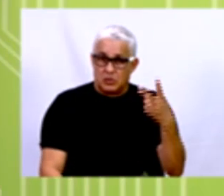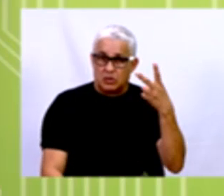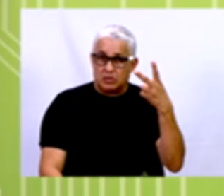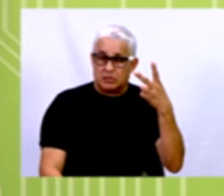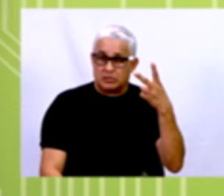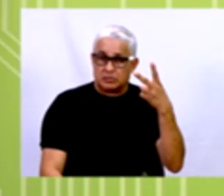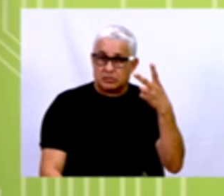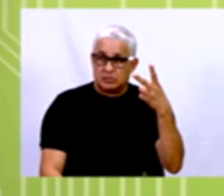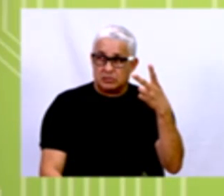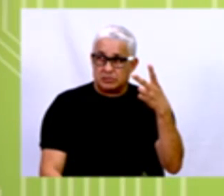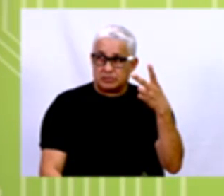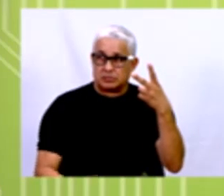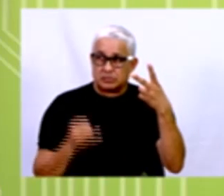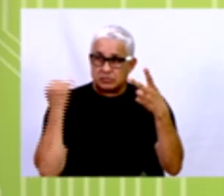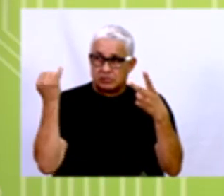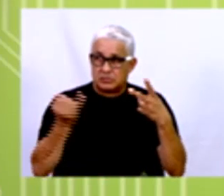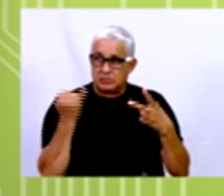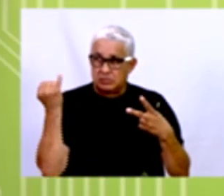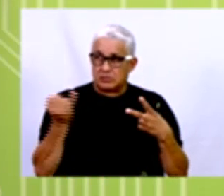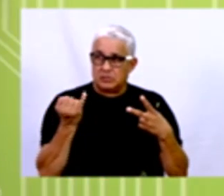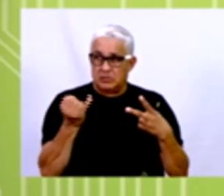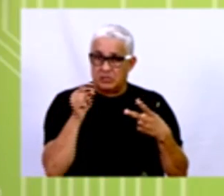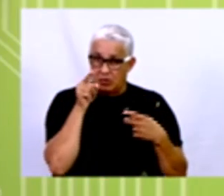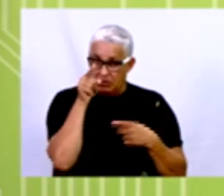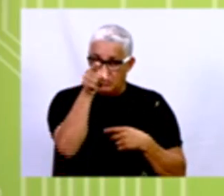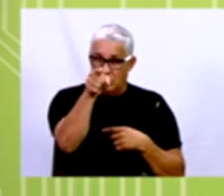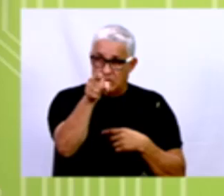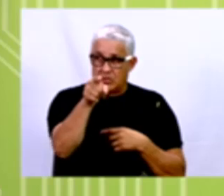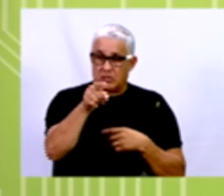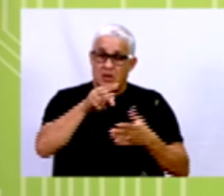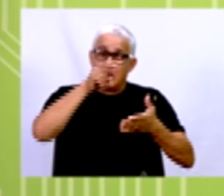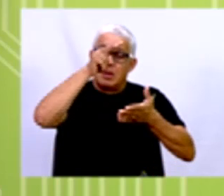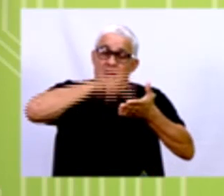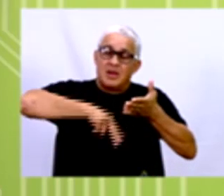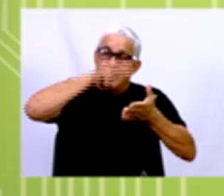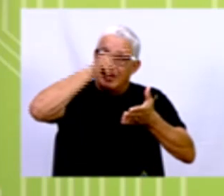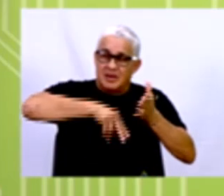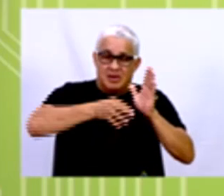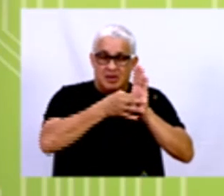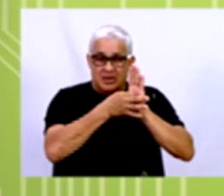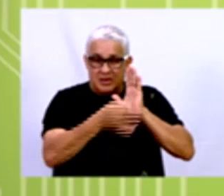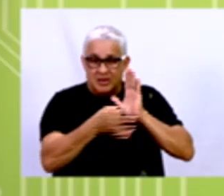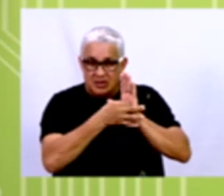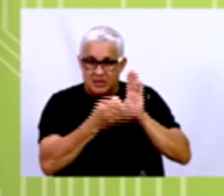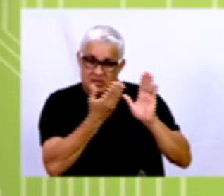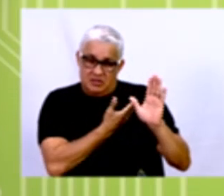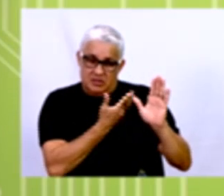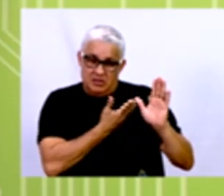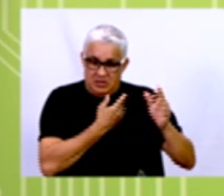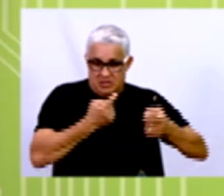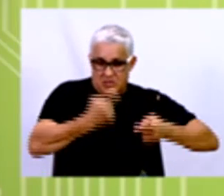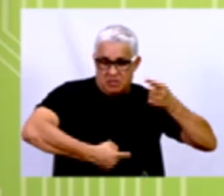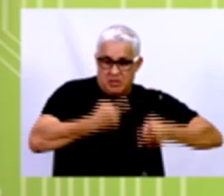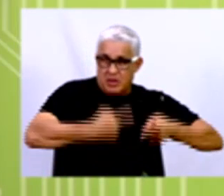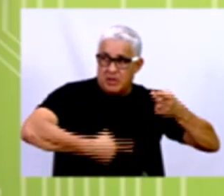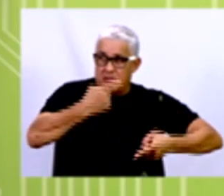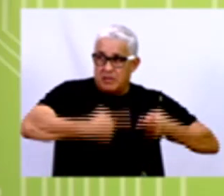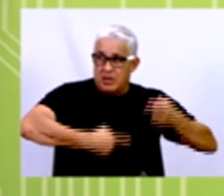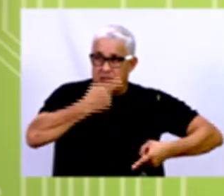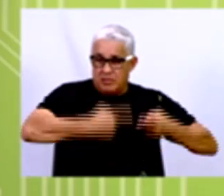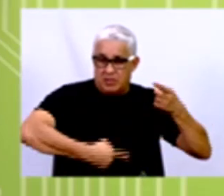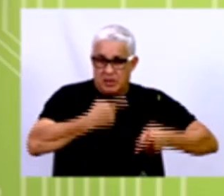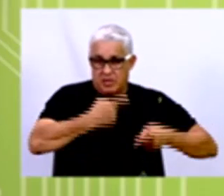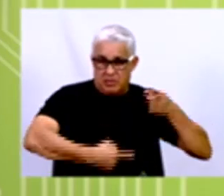que estão lá, é importante que você leia o comentário do seu colega e faça uma discussão com ele.